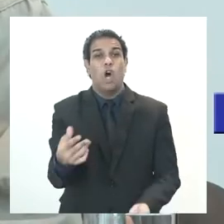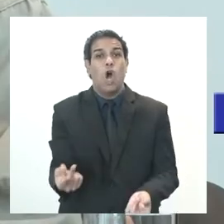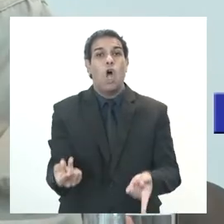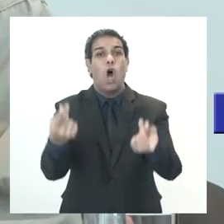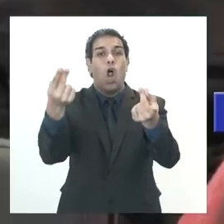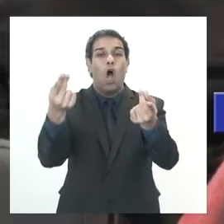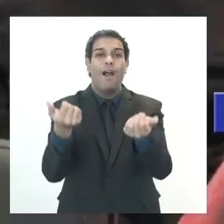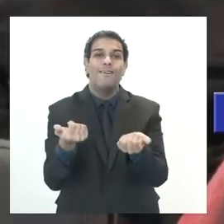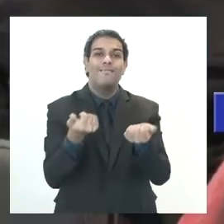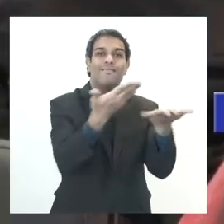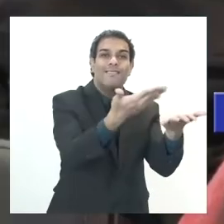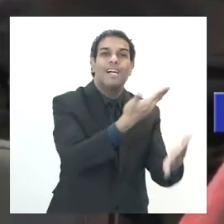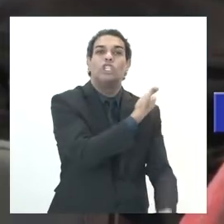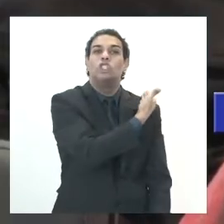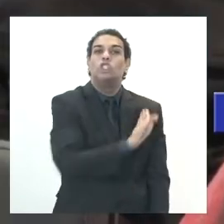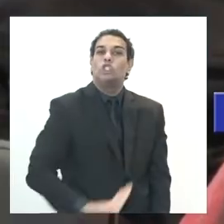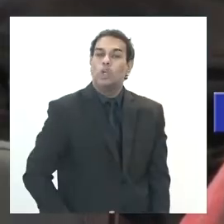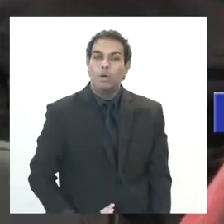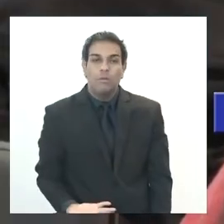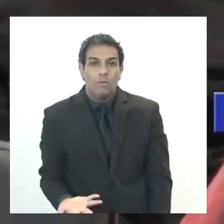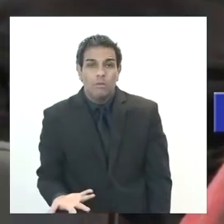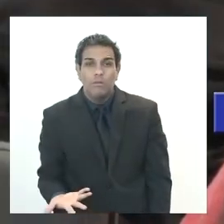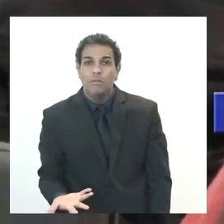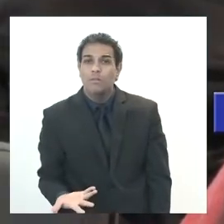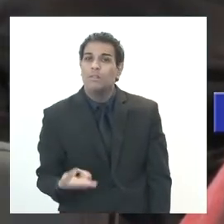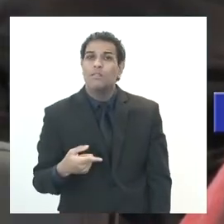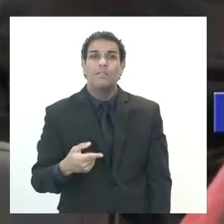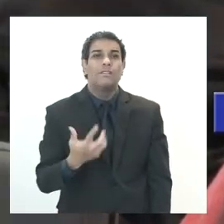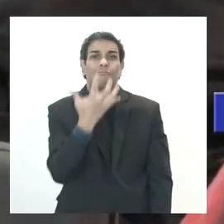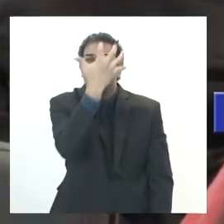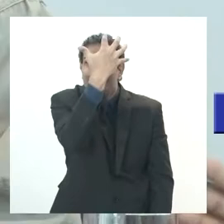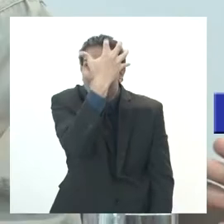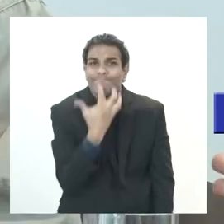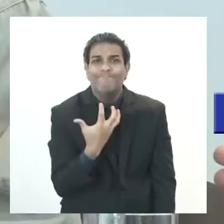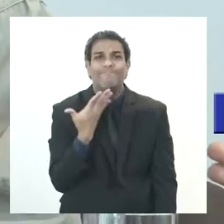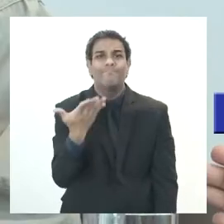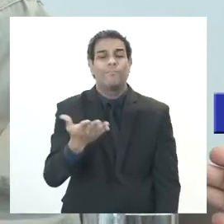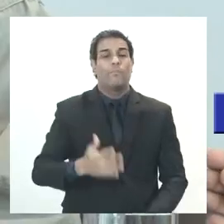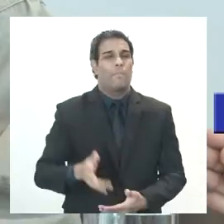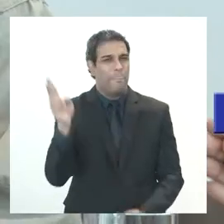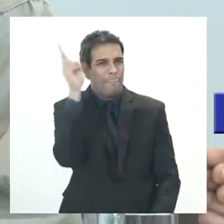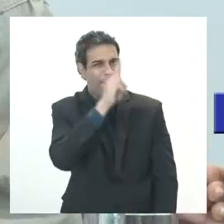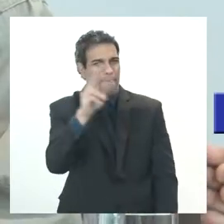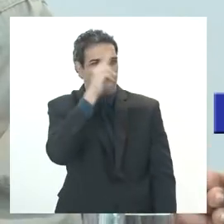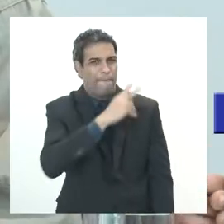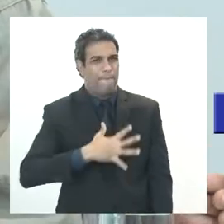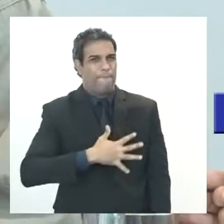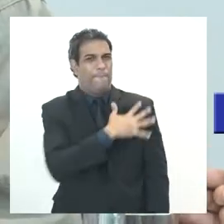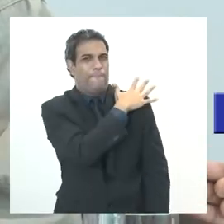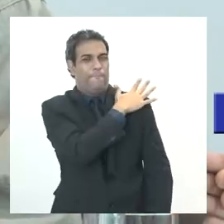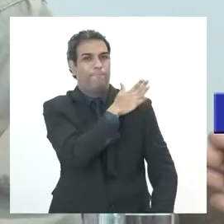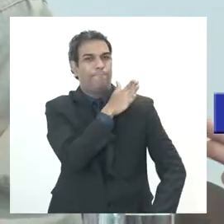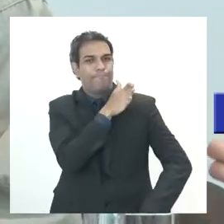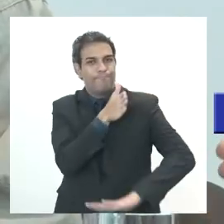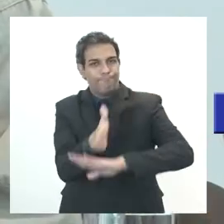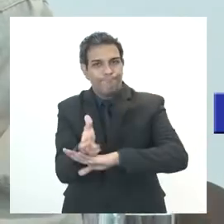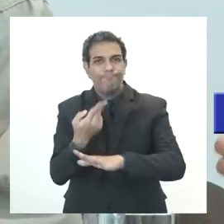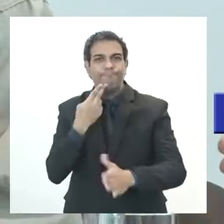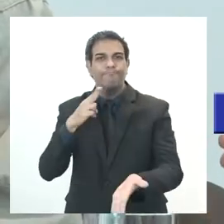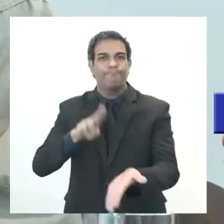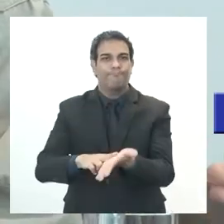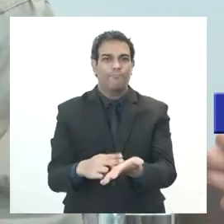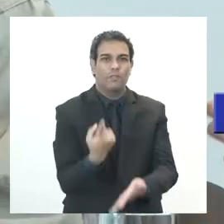para União descaradamente abre erradamente o companheiro quando ele entrou o general Quando entrou o